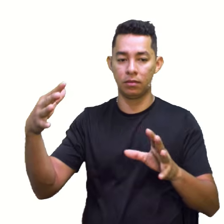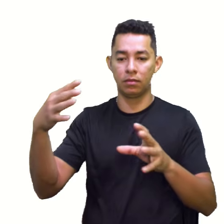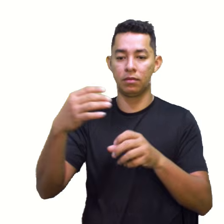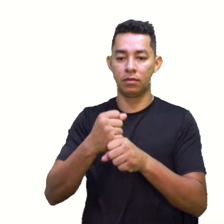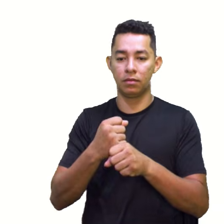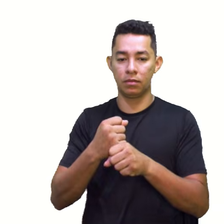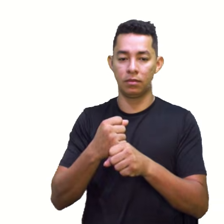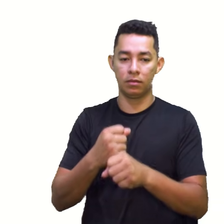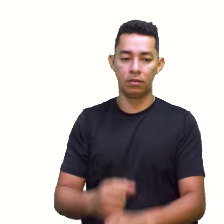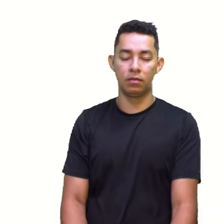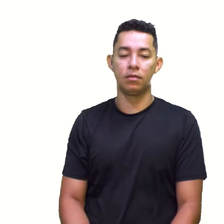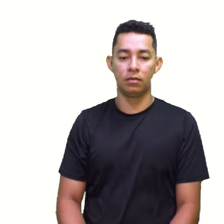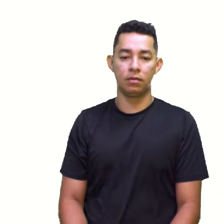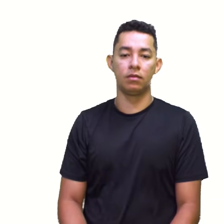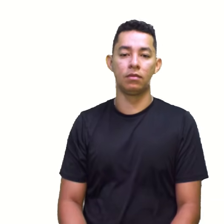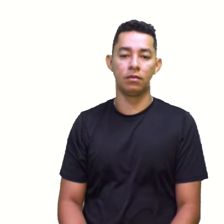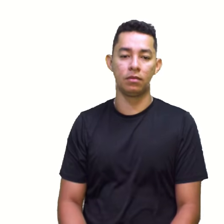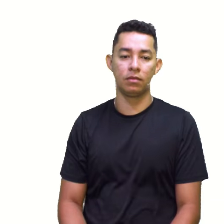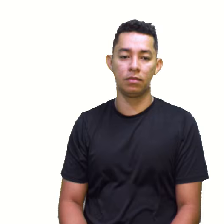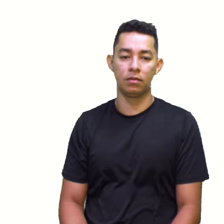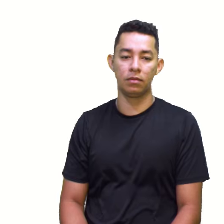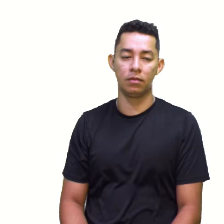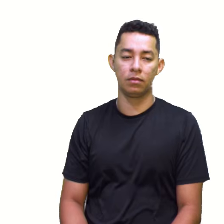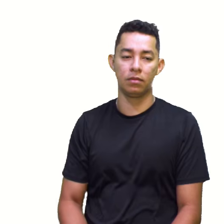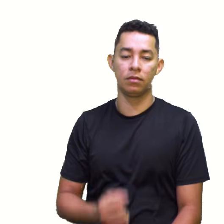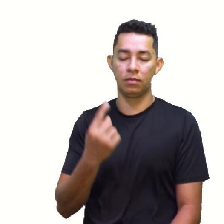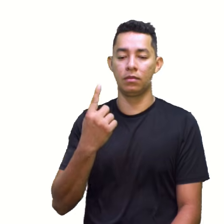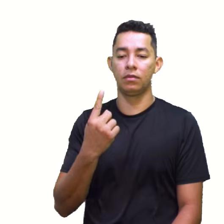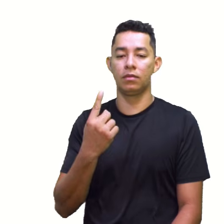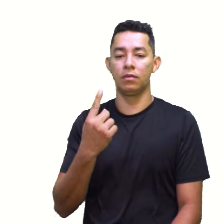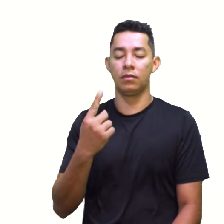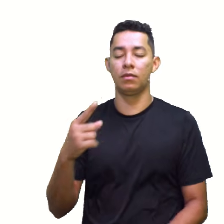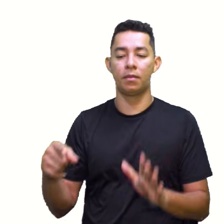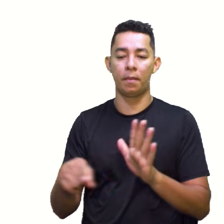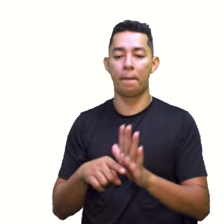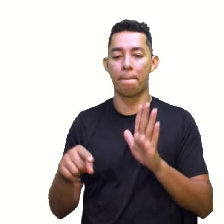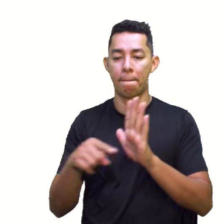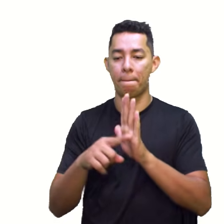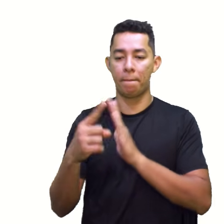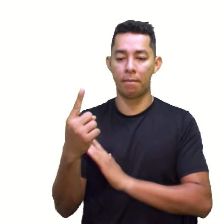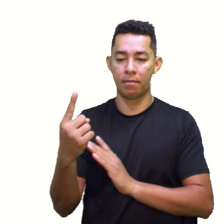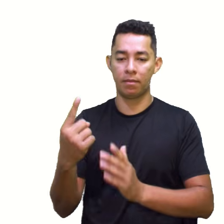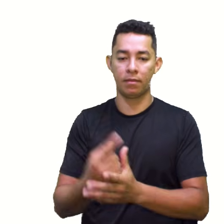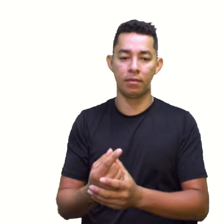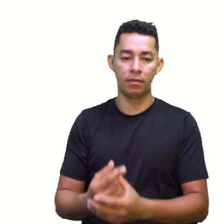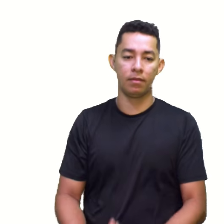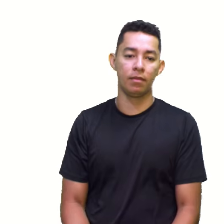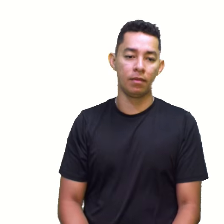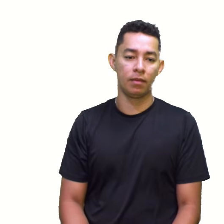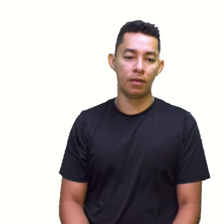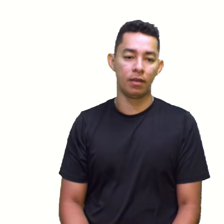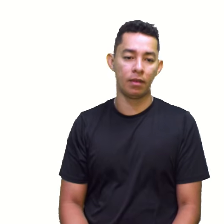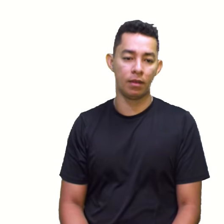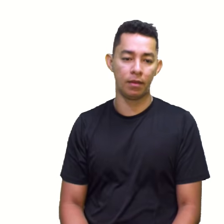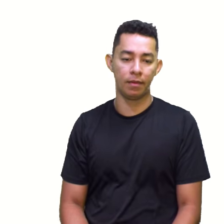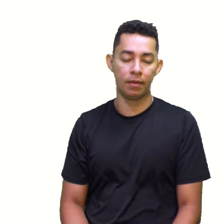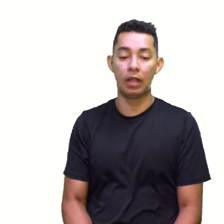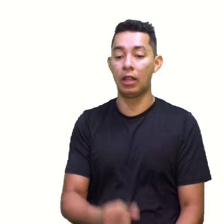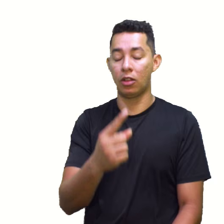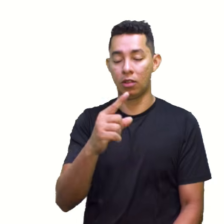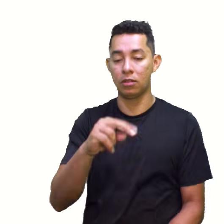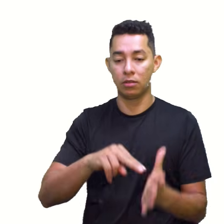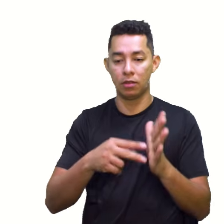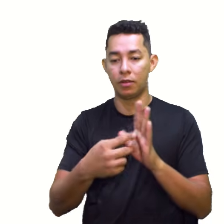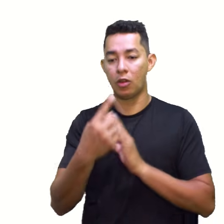mais... Aí volta aqui. 1 menos menos 1. 1 menos menos fica 1